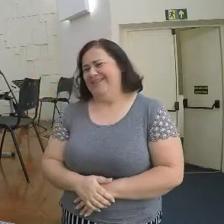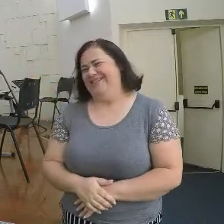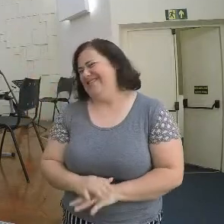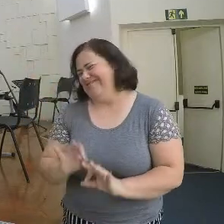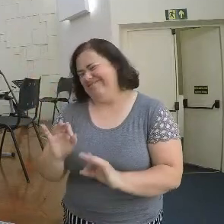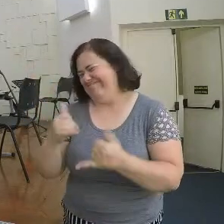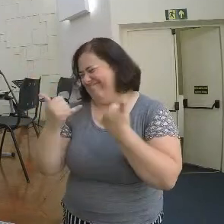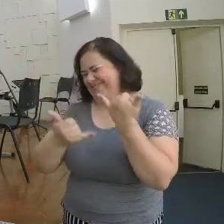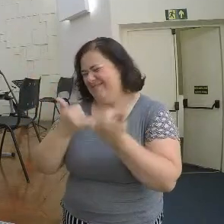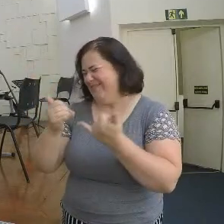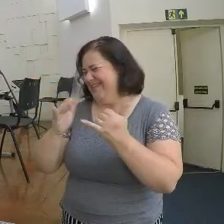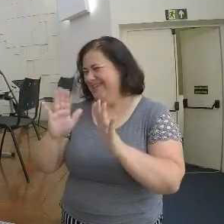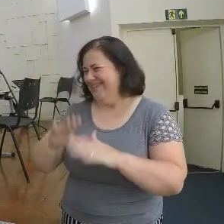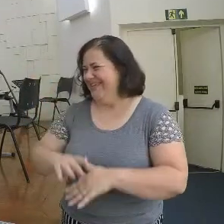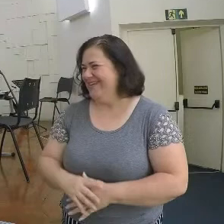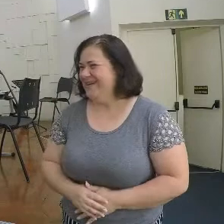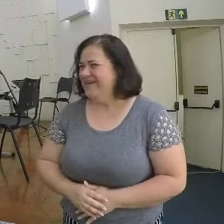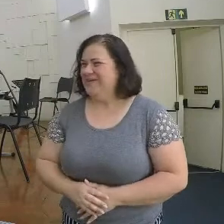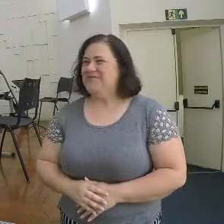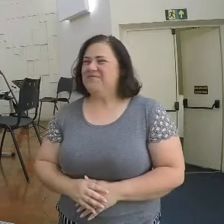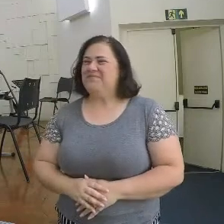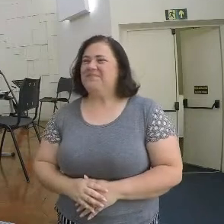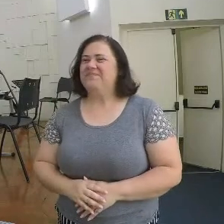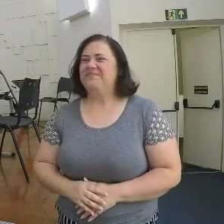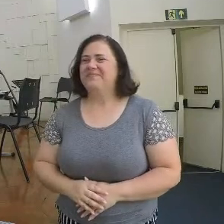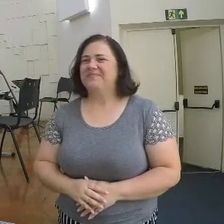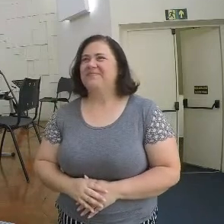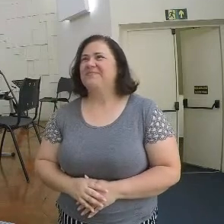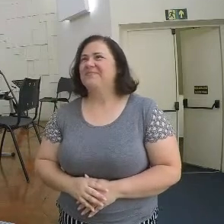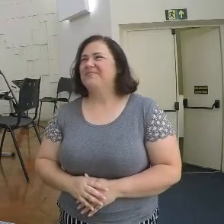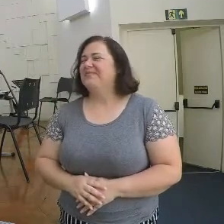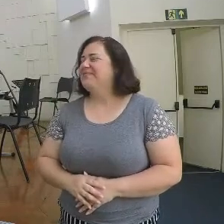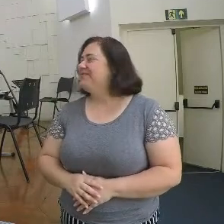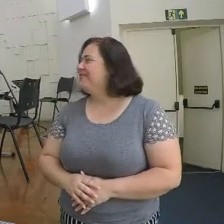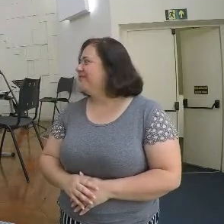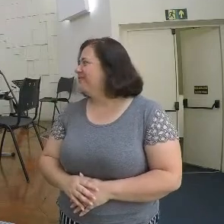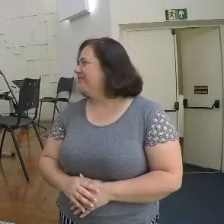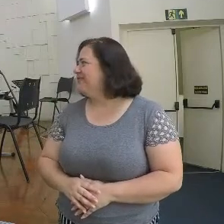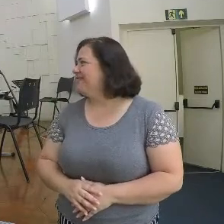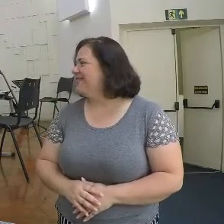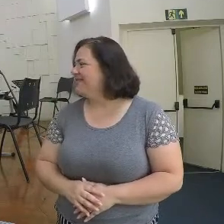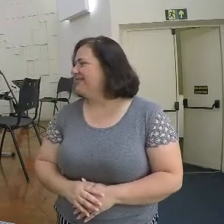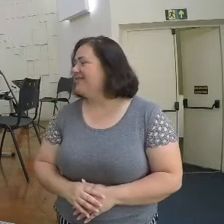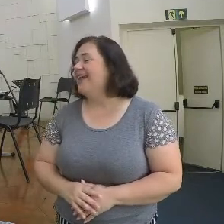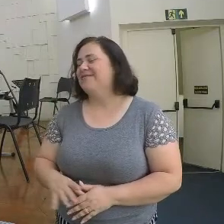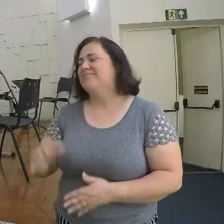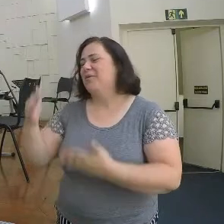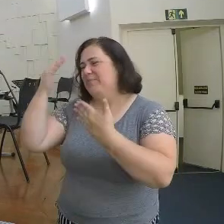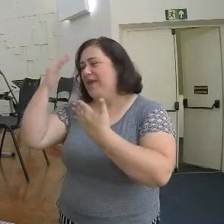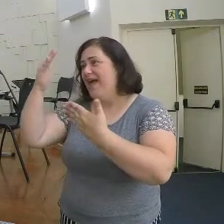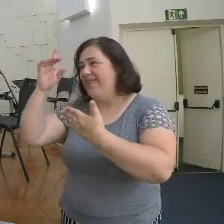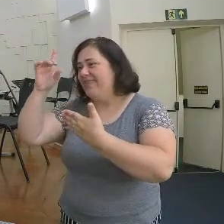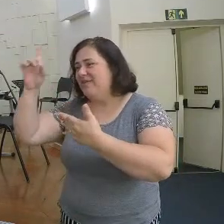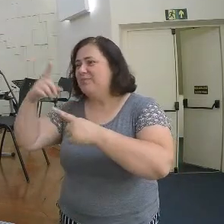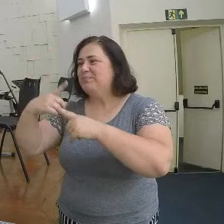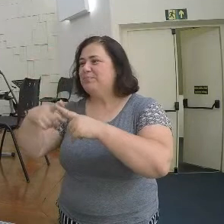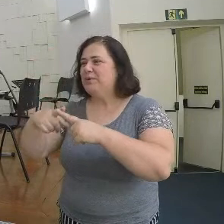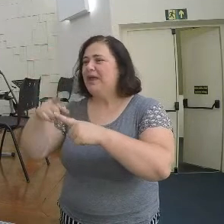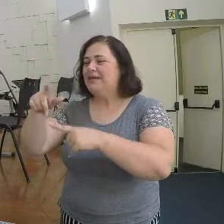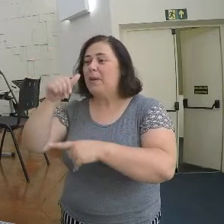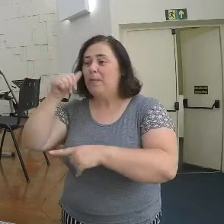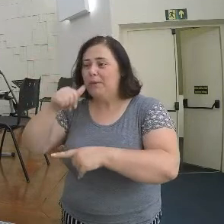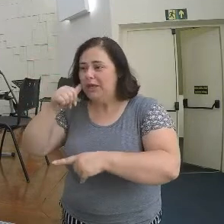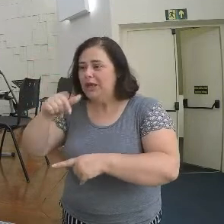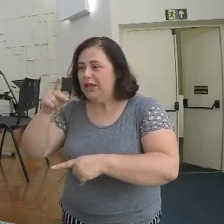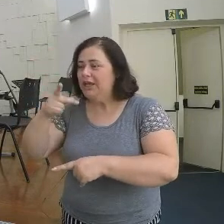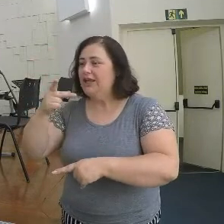como a Beatriz, o Senhor suscita perfeito louvor. Graças a Deus, porque a Ana Clara está aqui dizendo,